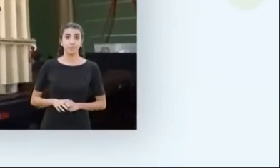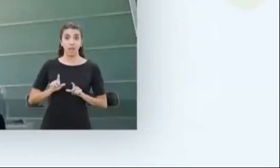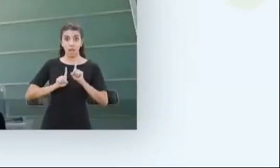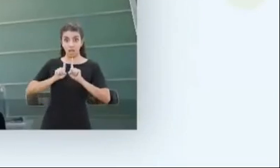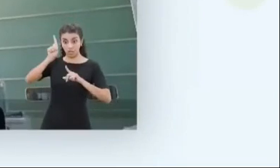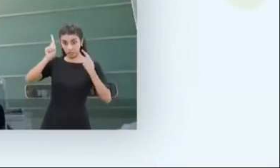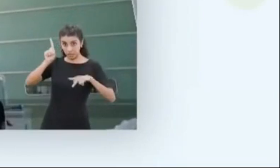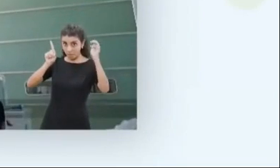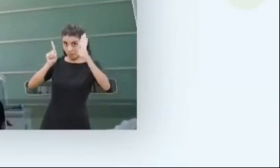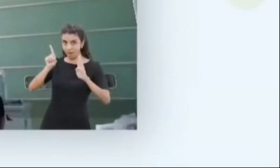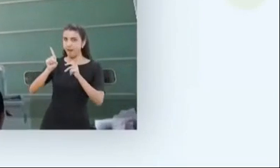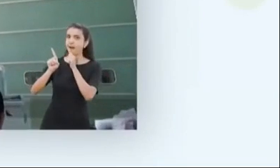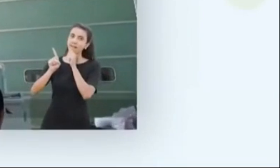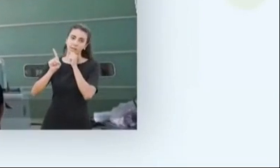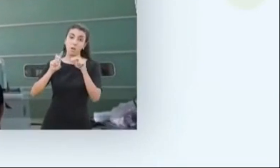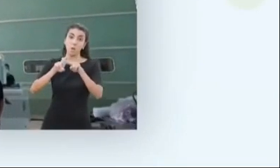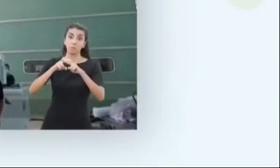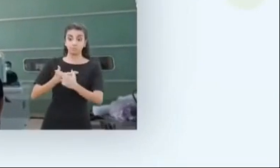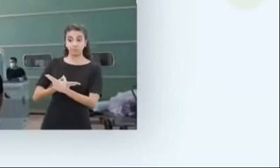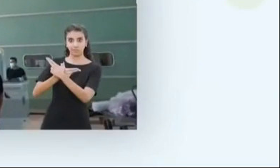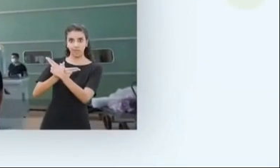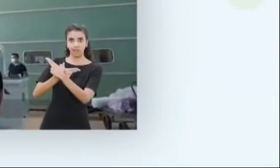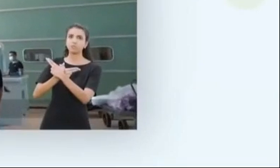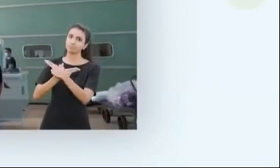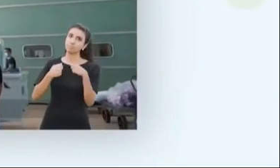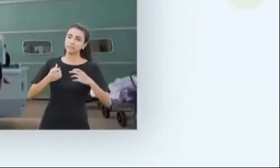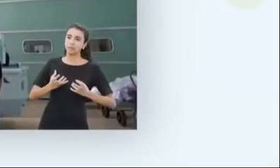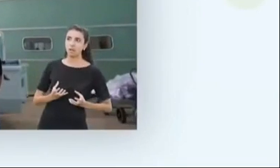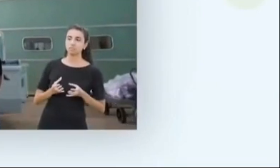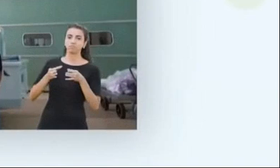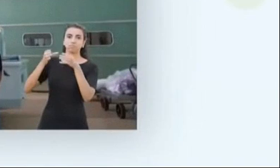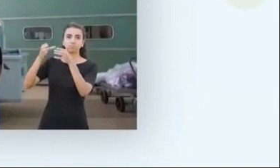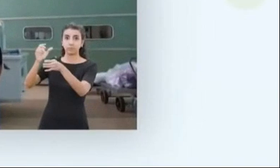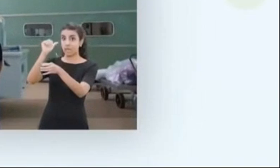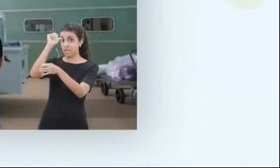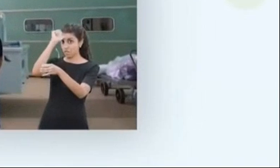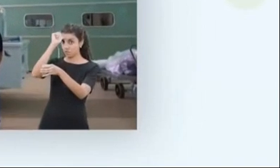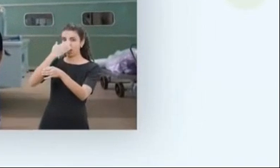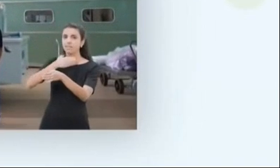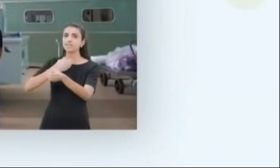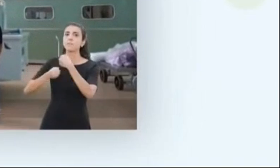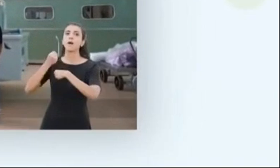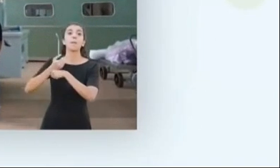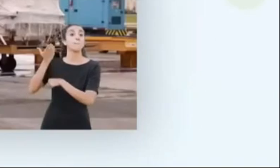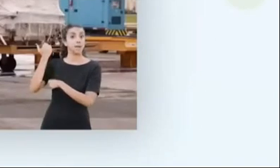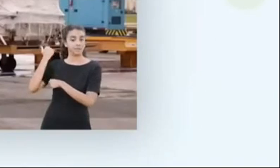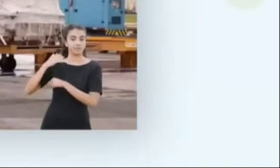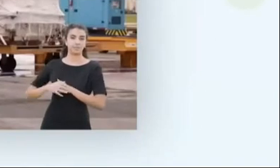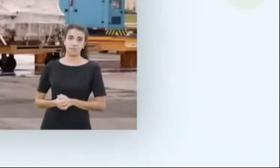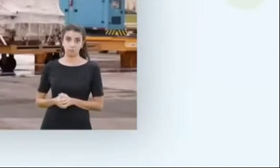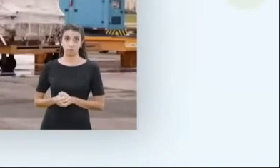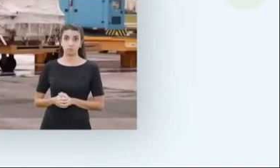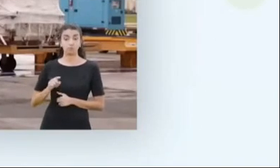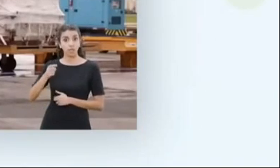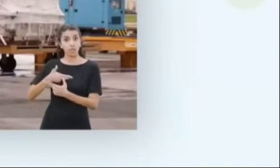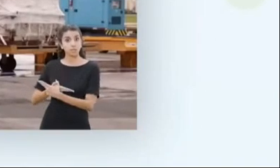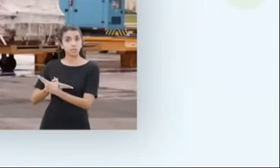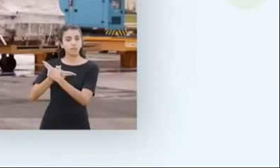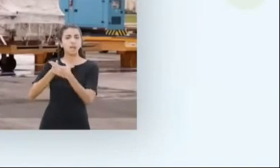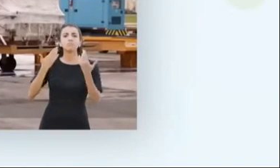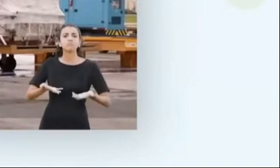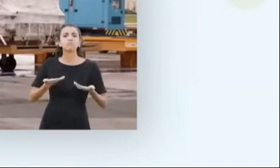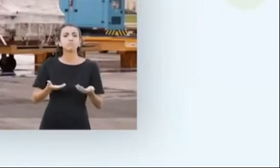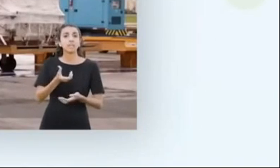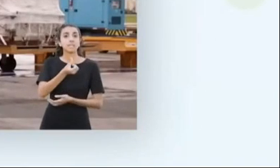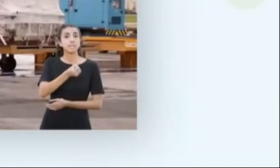um lançador de satélites, o equipamento precisou ser transportado à Índia em dezembro do ano passado. O satélite pesa pouco menos